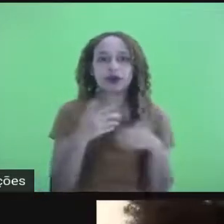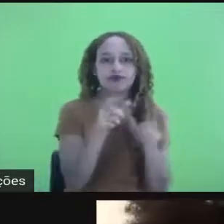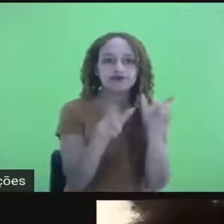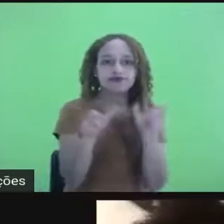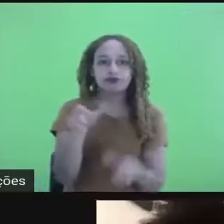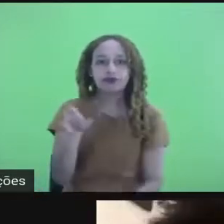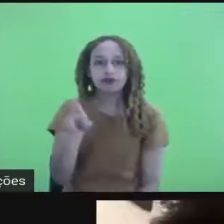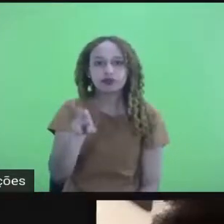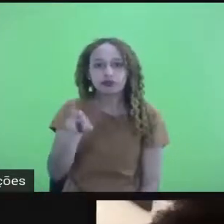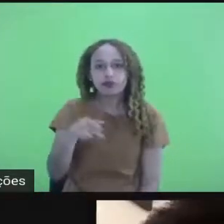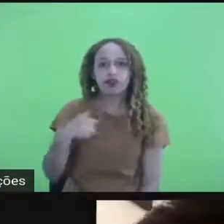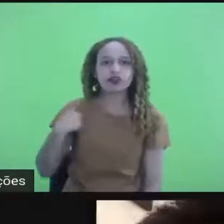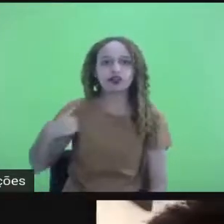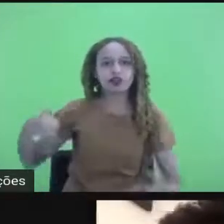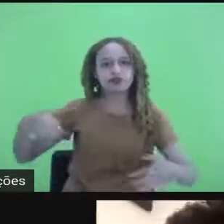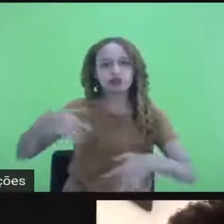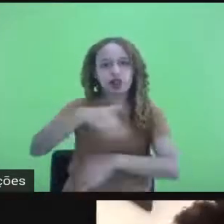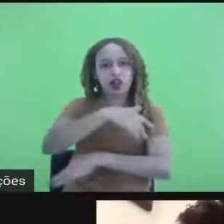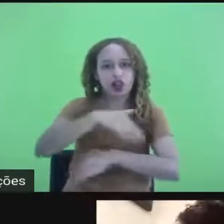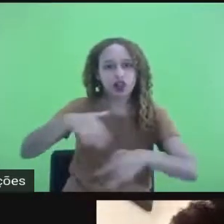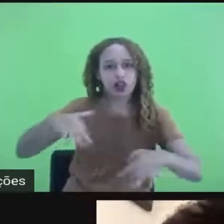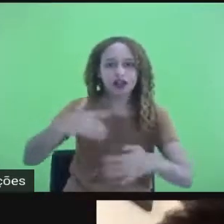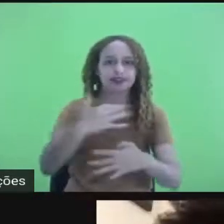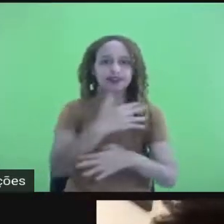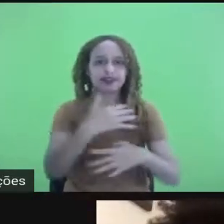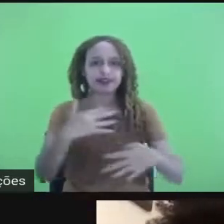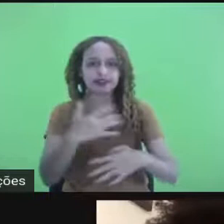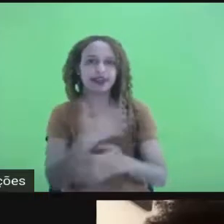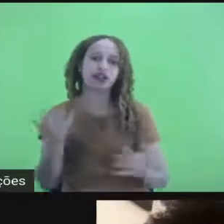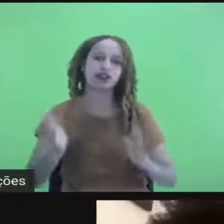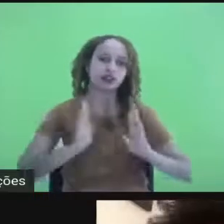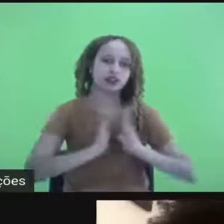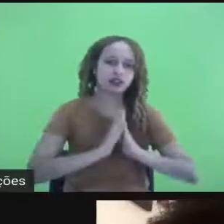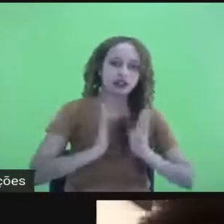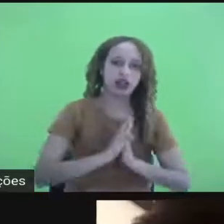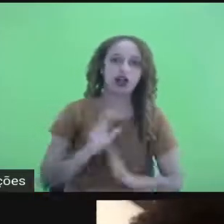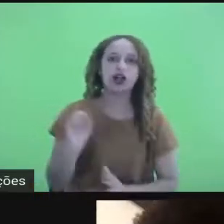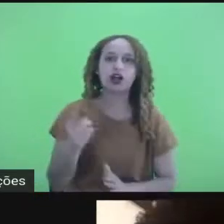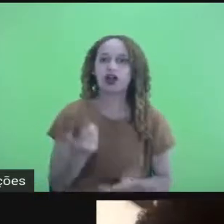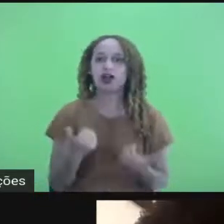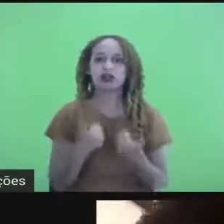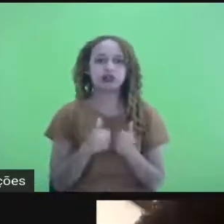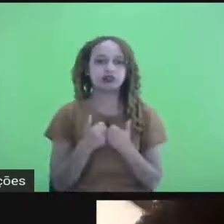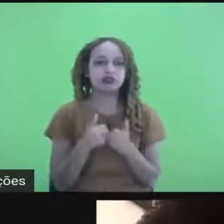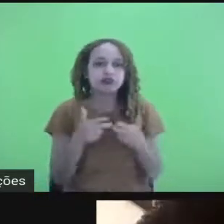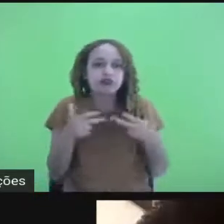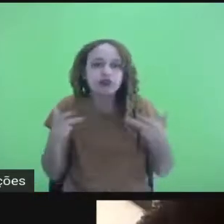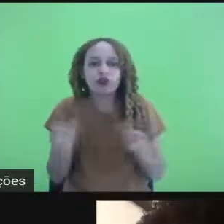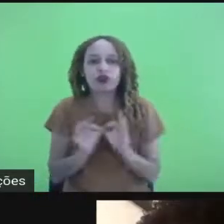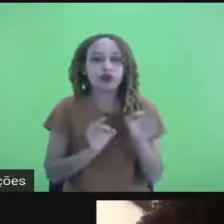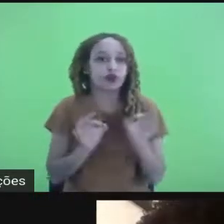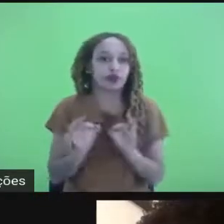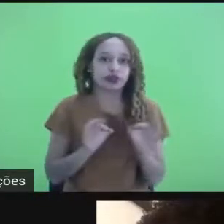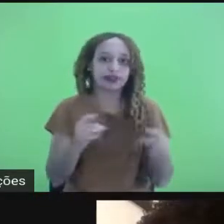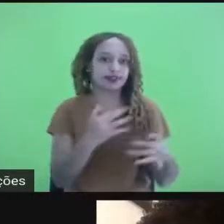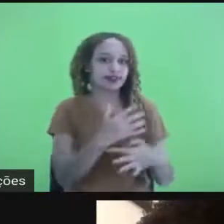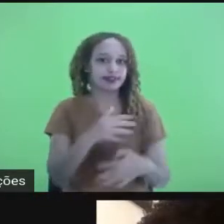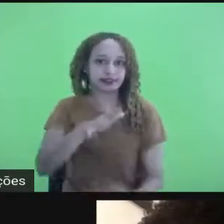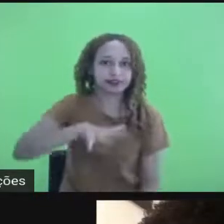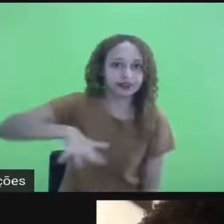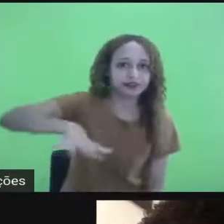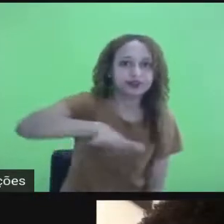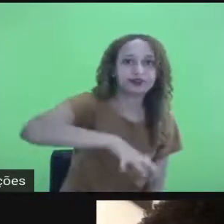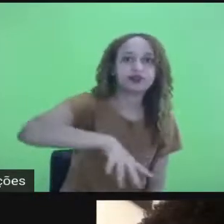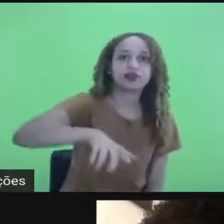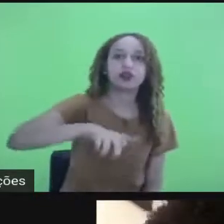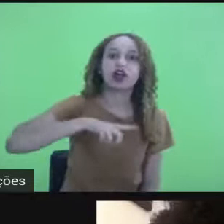utilizam a cidade, seja no transporte, seja na moradia, enfim, seja na organização da cidade como um todo. Então, a gente